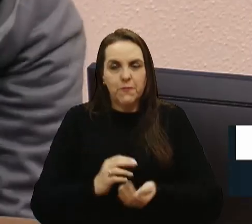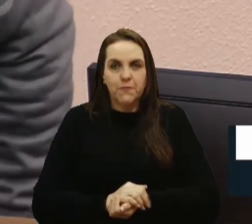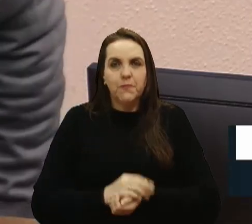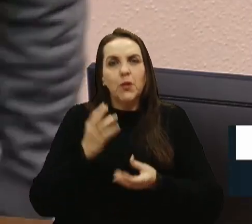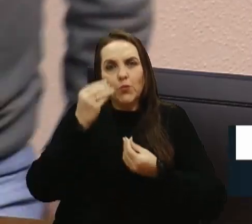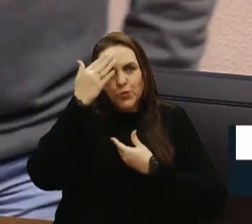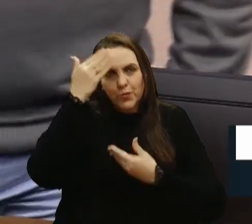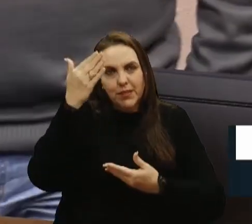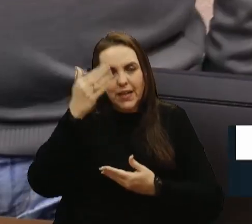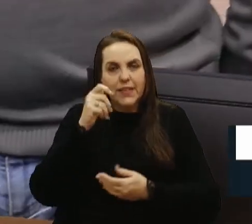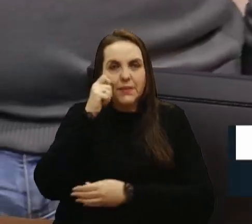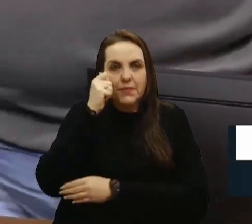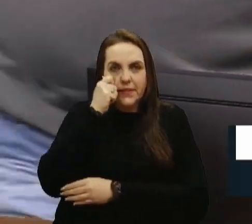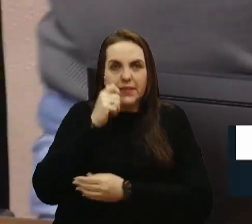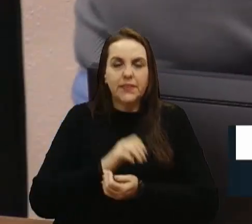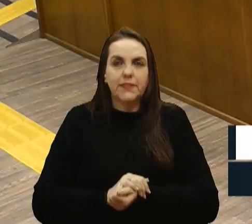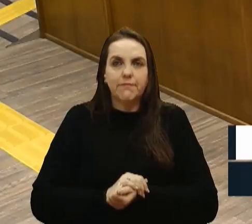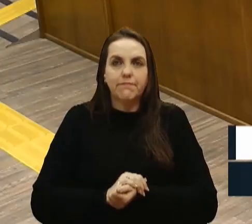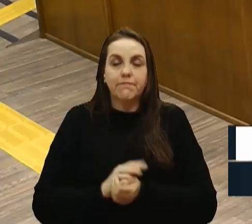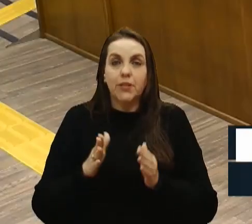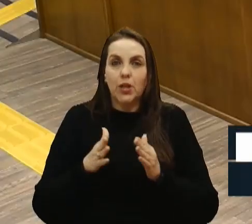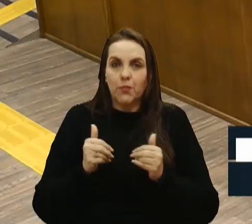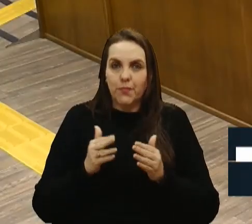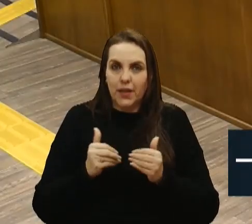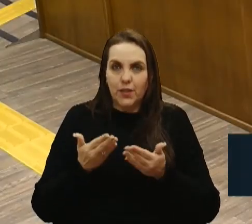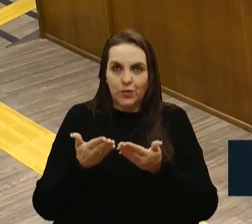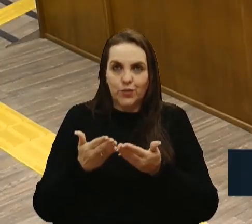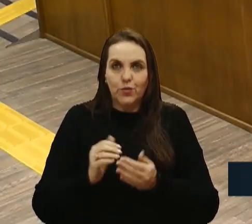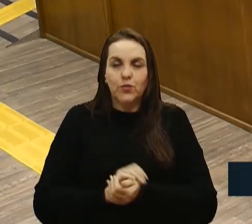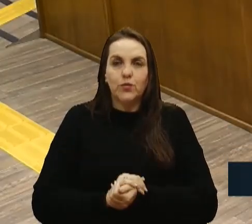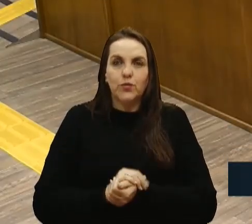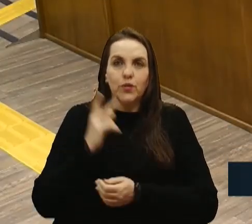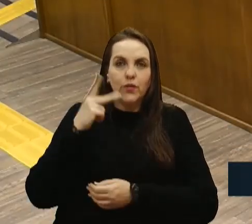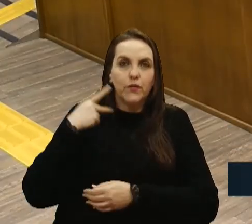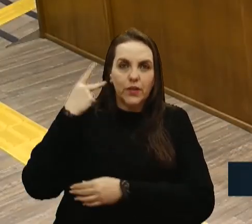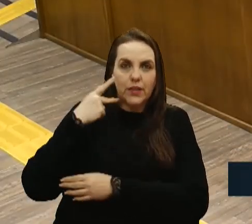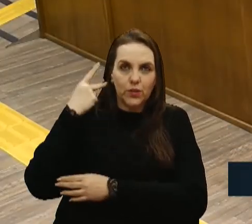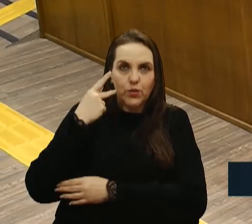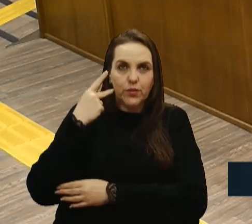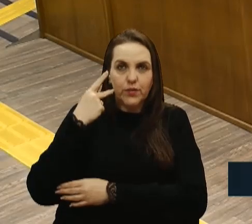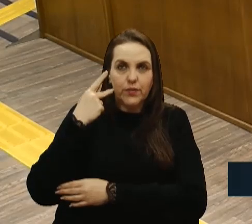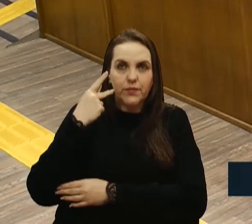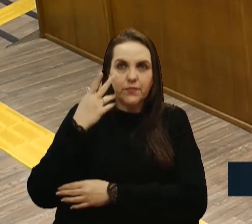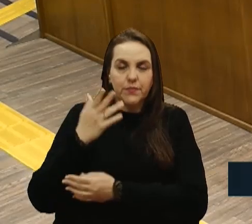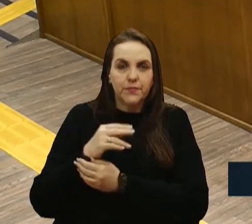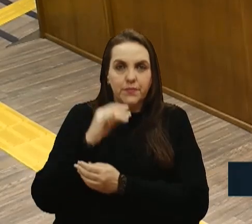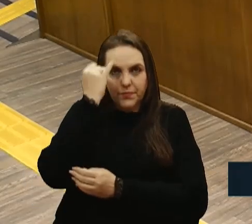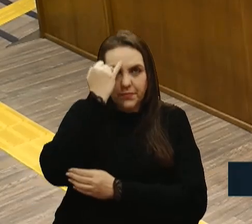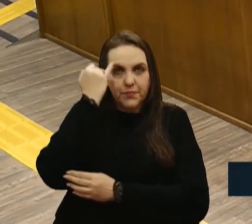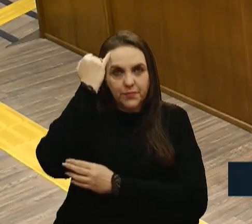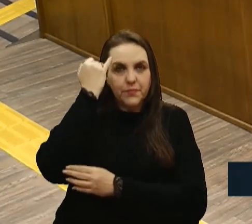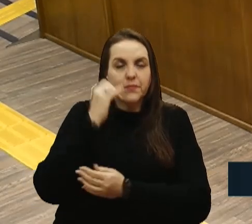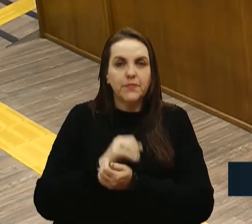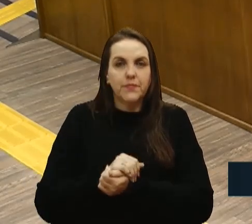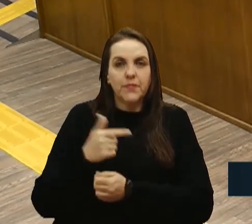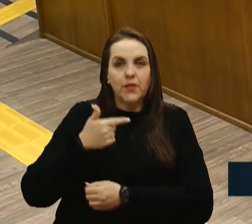Muito obrigado pela sua presença. Eu solicito ao nosso vereador Zé D'Ambrosio, nosso